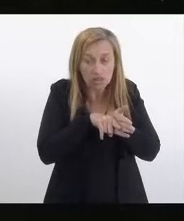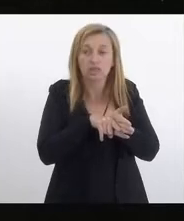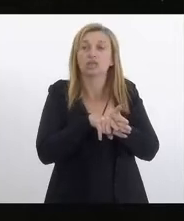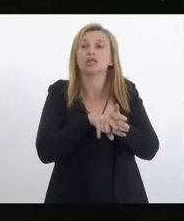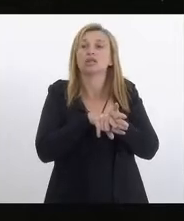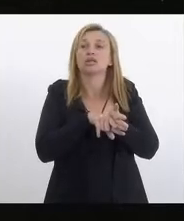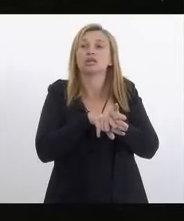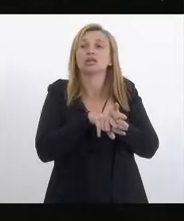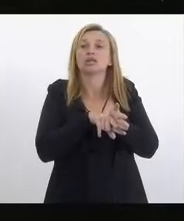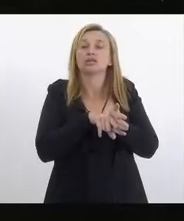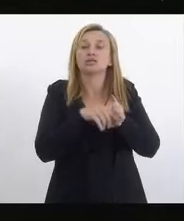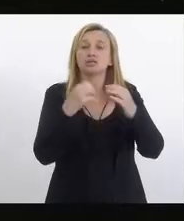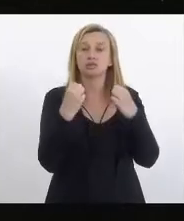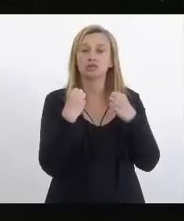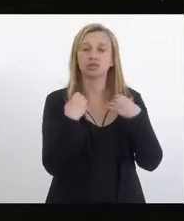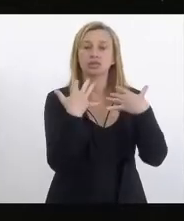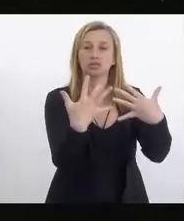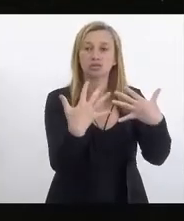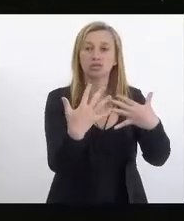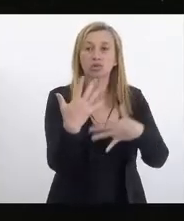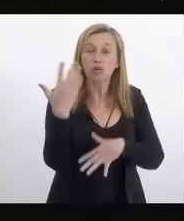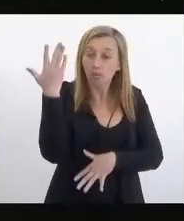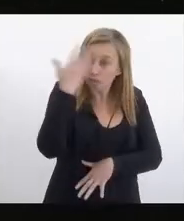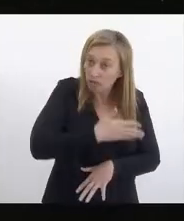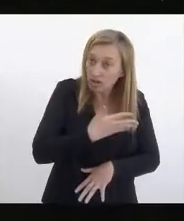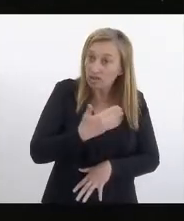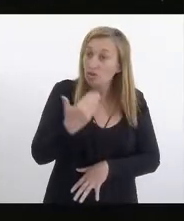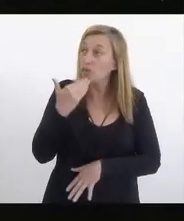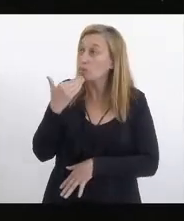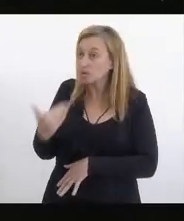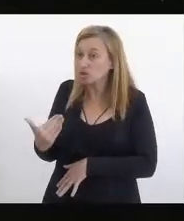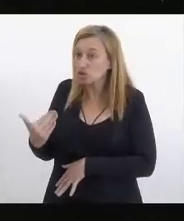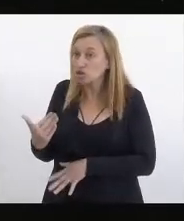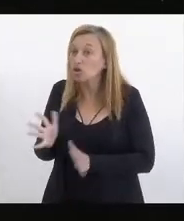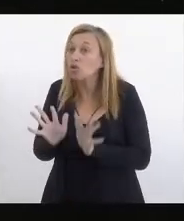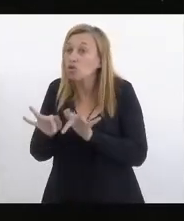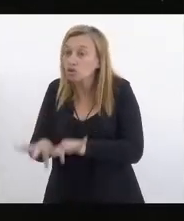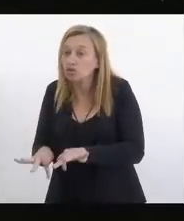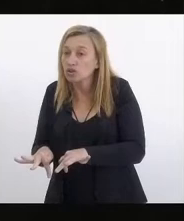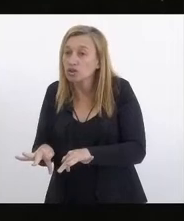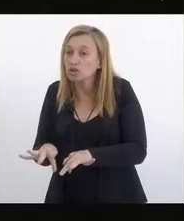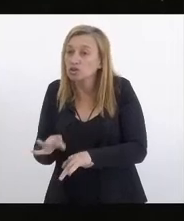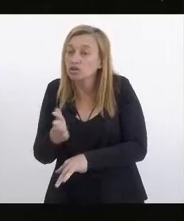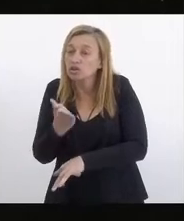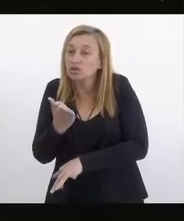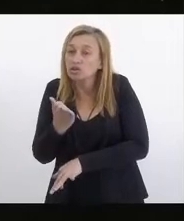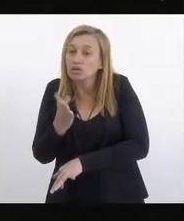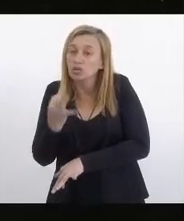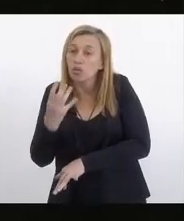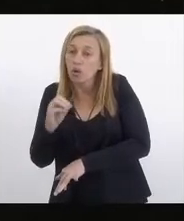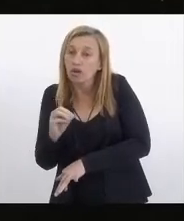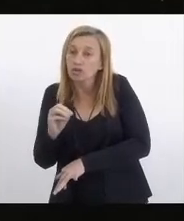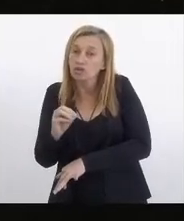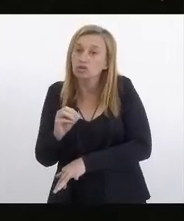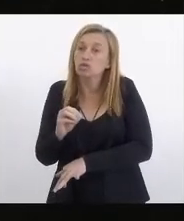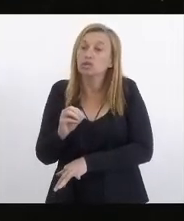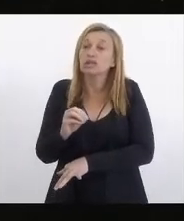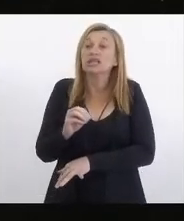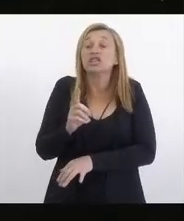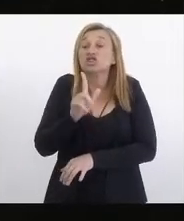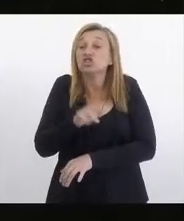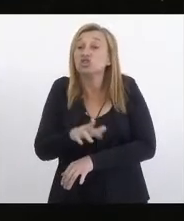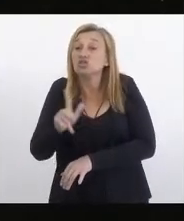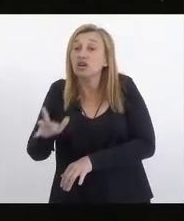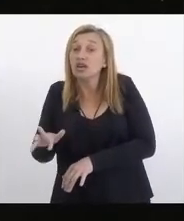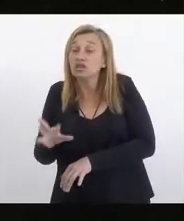através das audiências públicas, eu vou pedir o fim do rancho, tendo em vista que